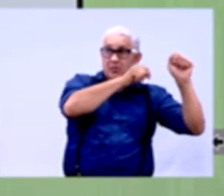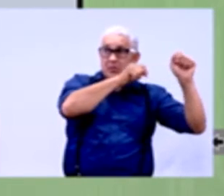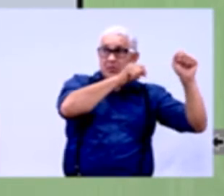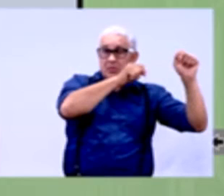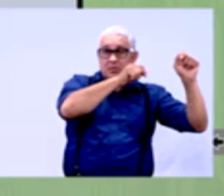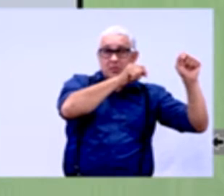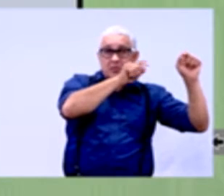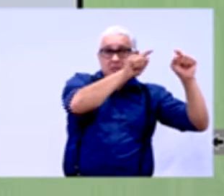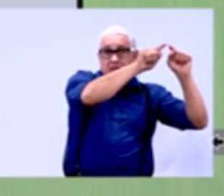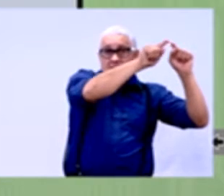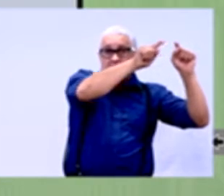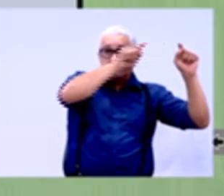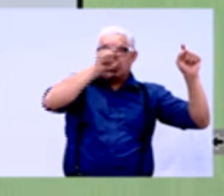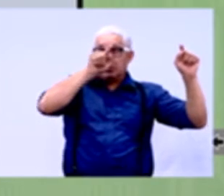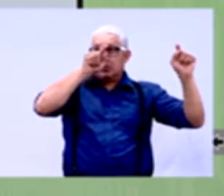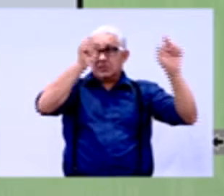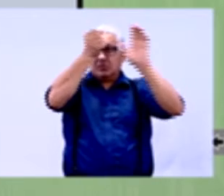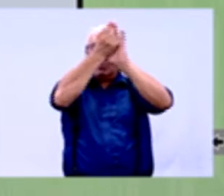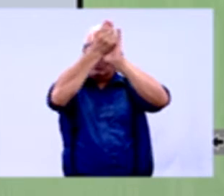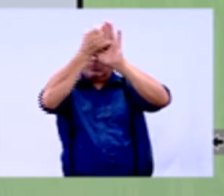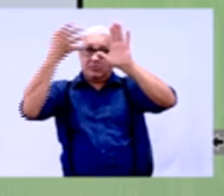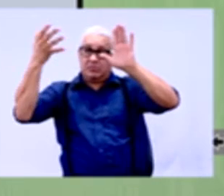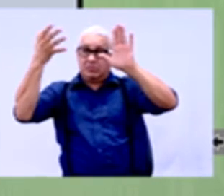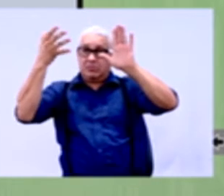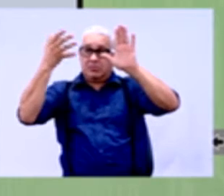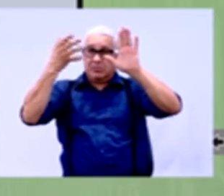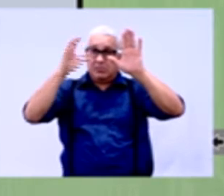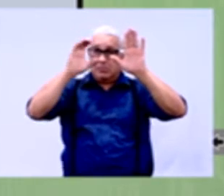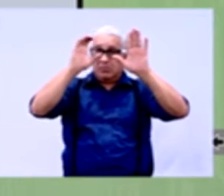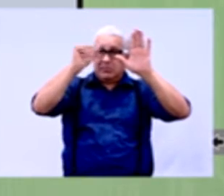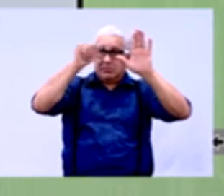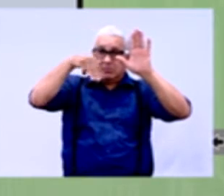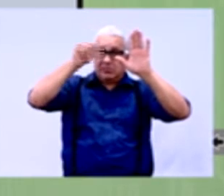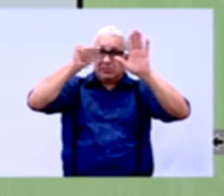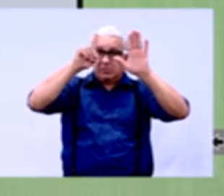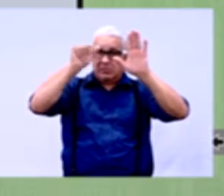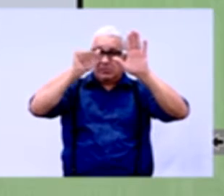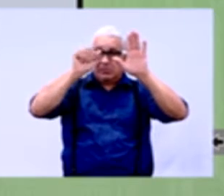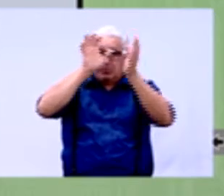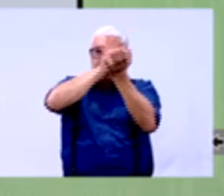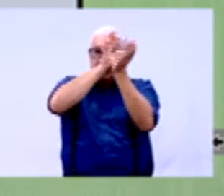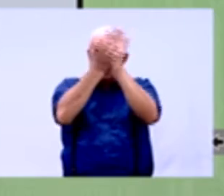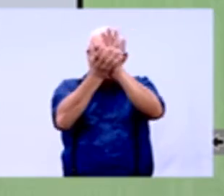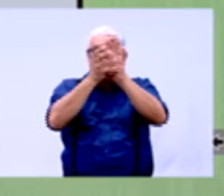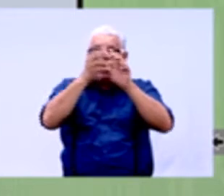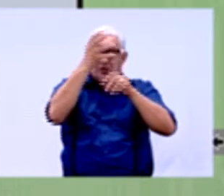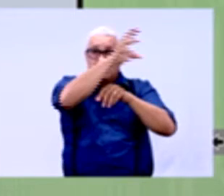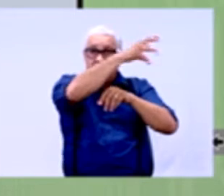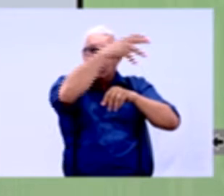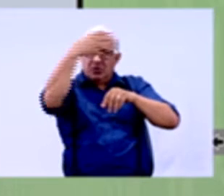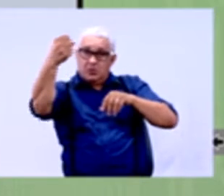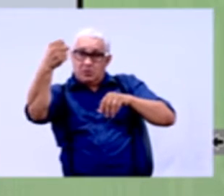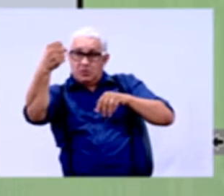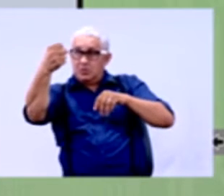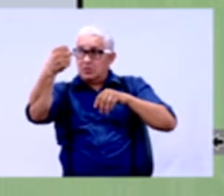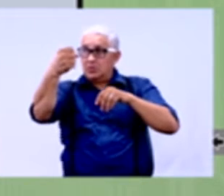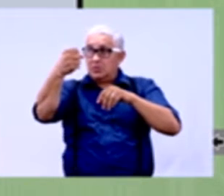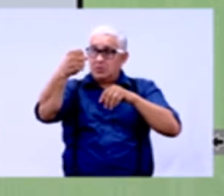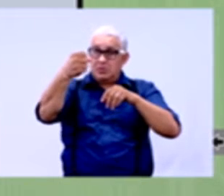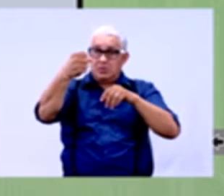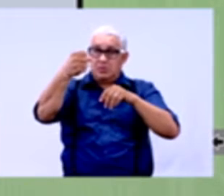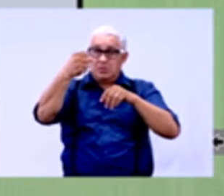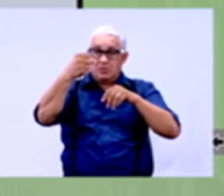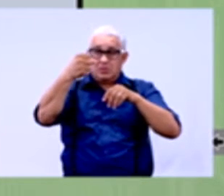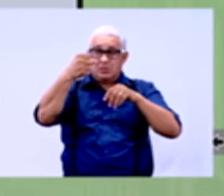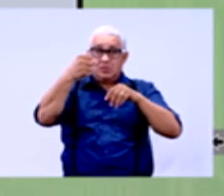a aplicação, a camada de aplicação, a interface aqui, vai receber essa informação do que o cliente